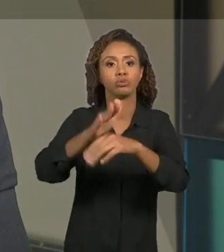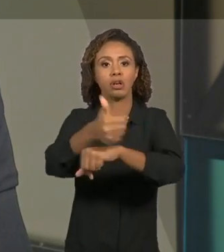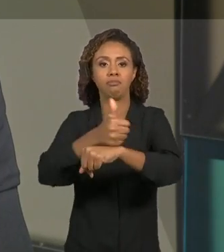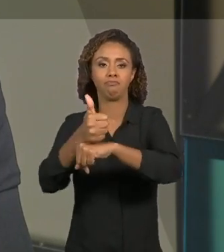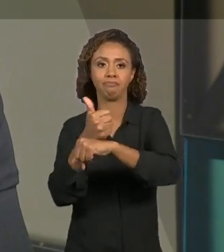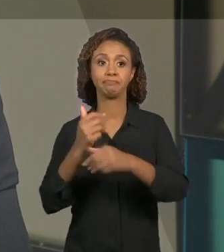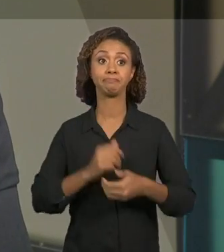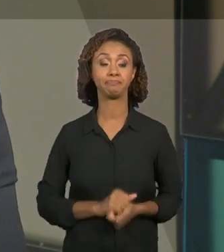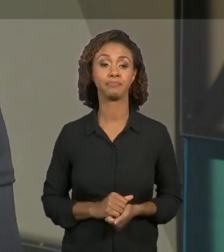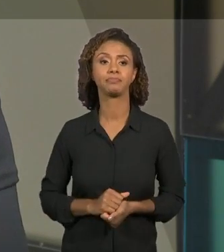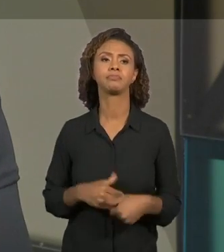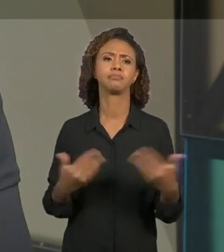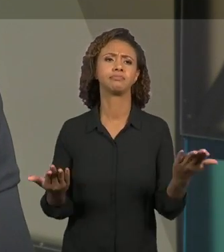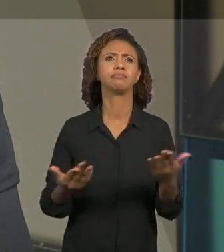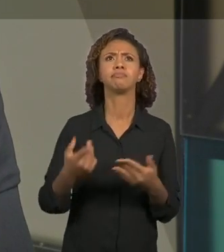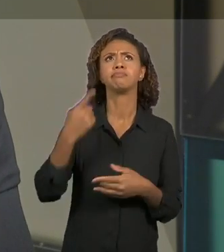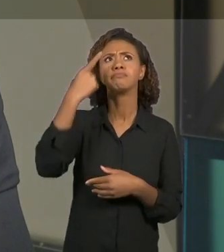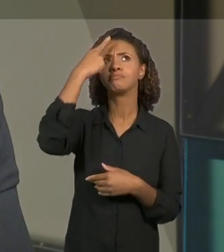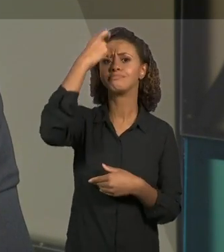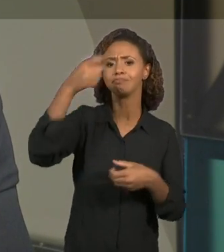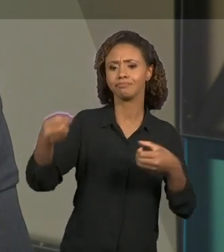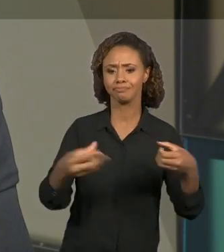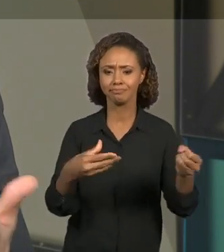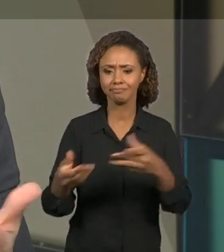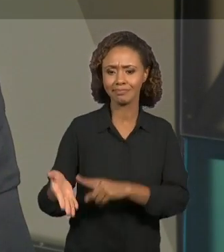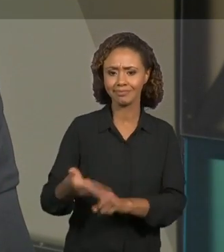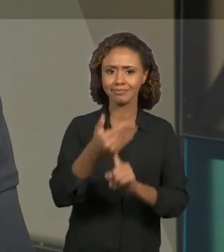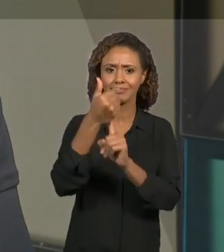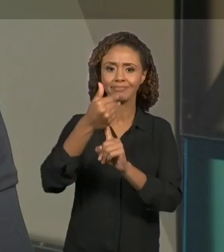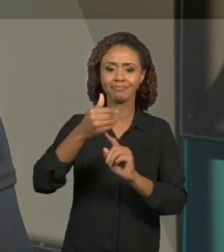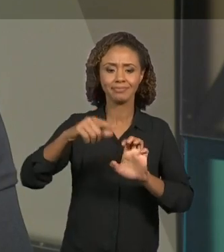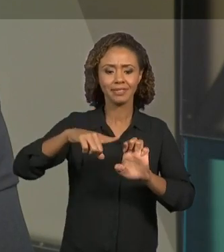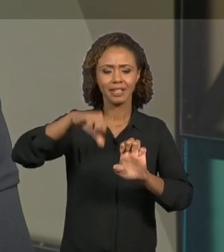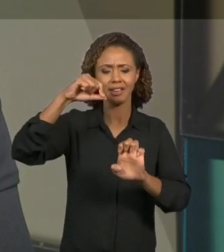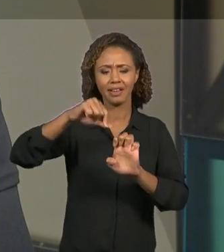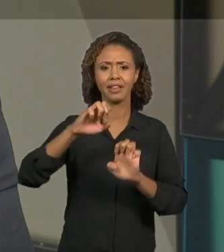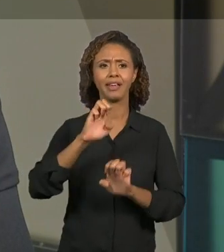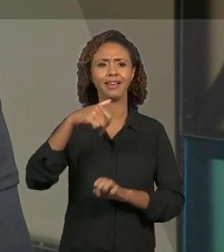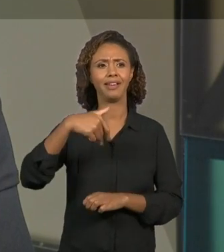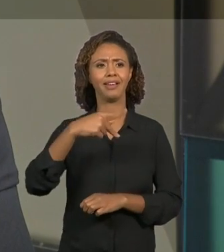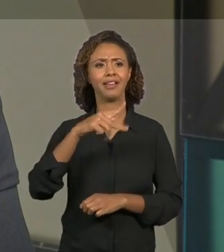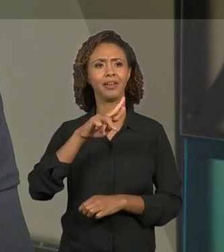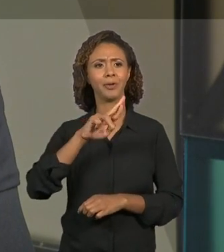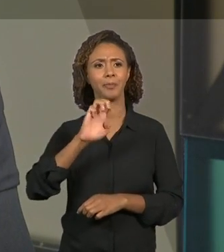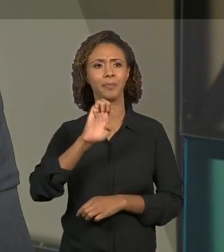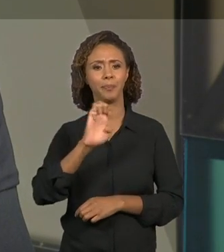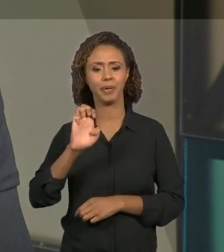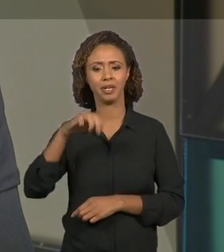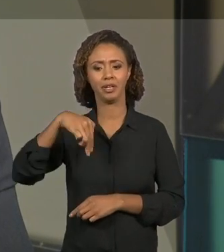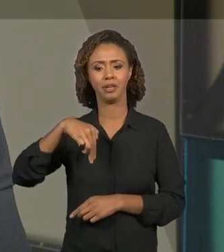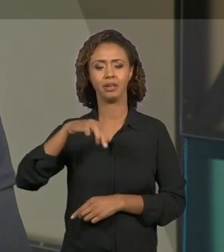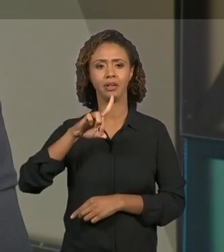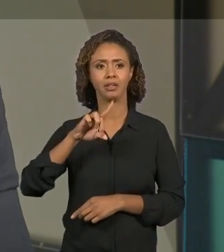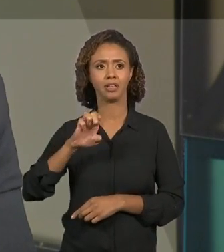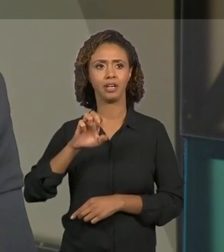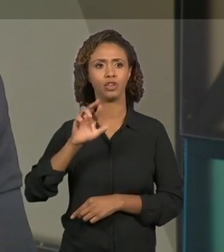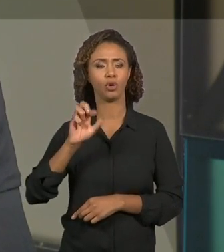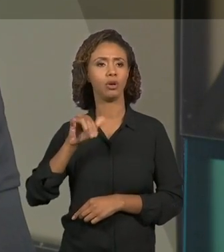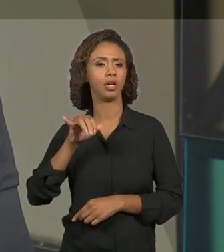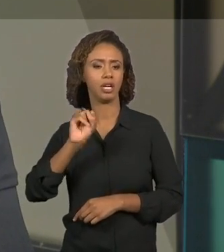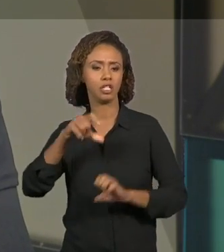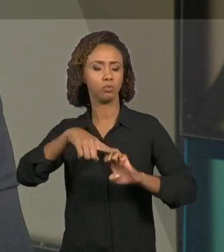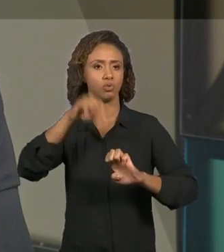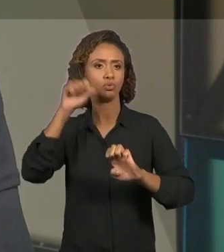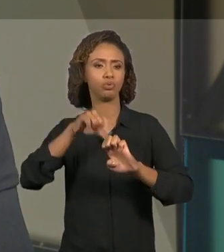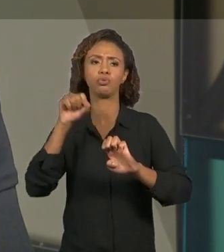questão da inovação do empreendedorismo foi assim naturalmente surgiu a demanda ea necessidade de seguir